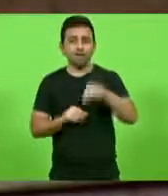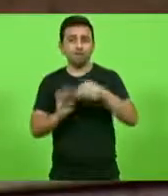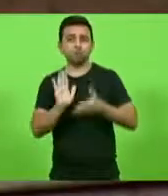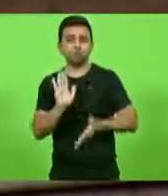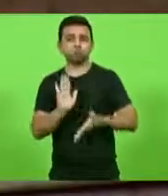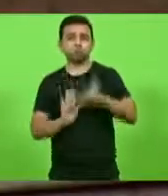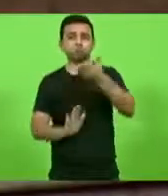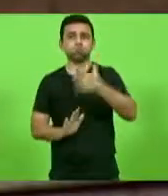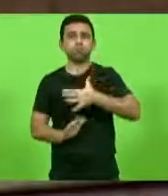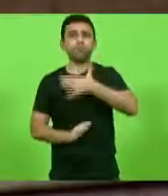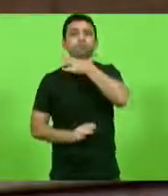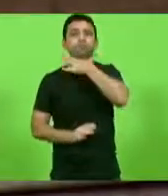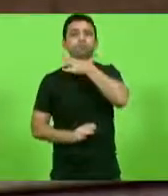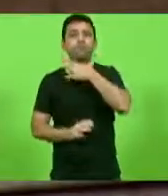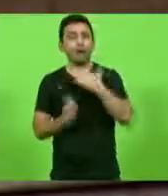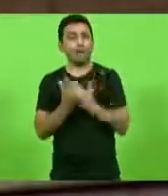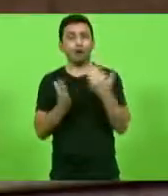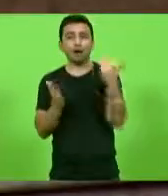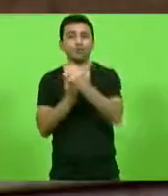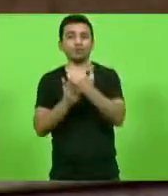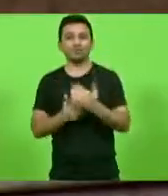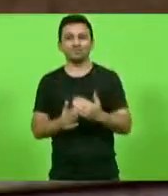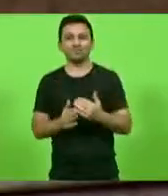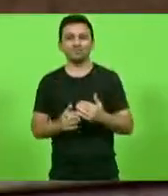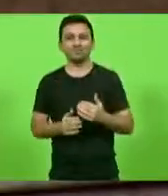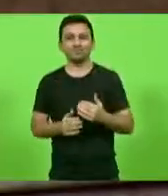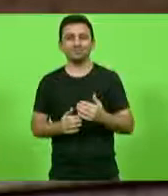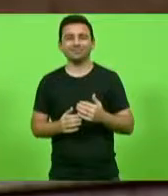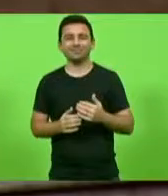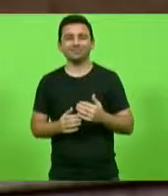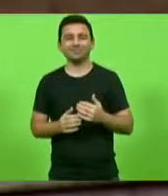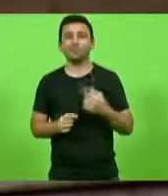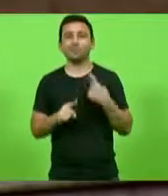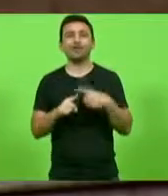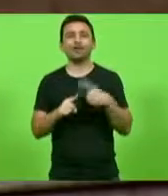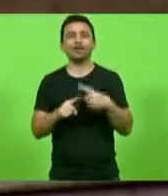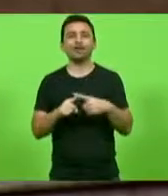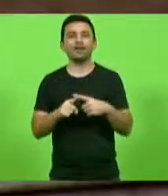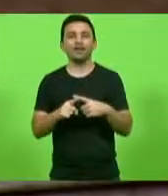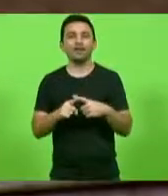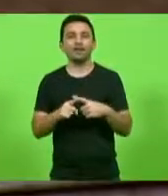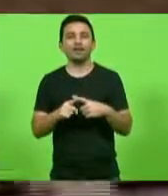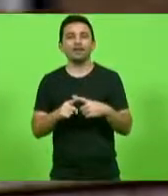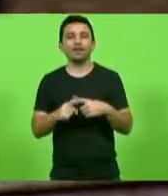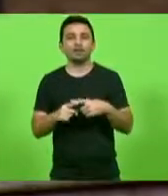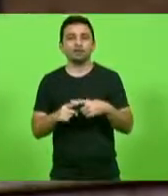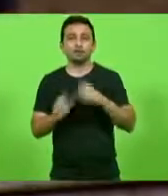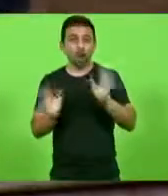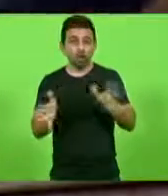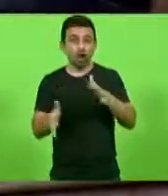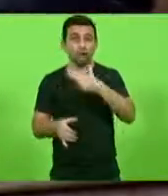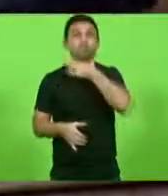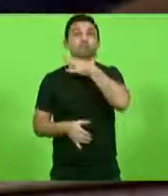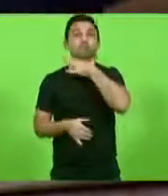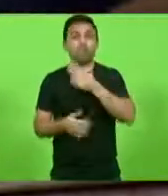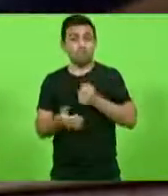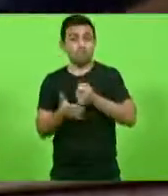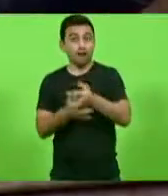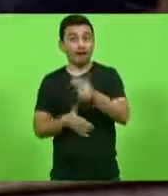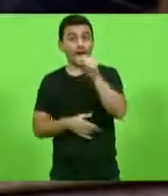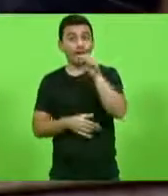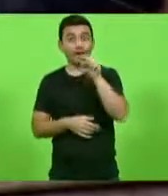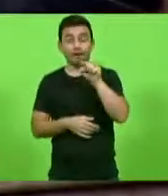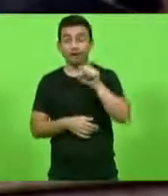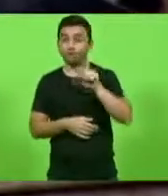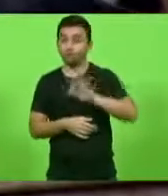nossa dívida. Nós estamos aumentando o endividamento do Estado. Por quê? Nós estamos endividados, nós vamos ter que pagar essa conta ali na frente, tem um